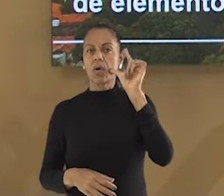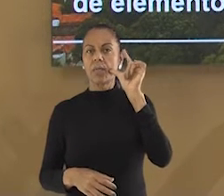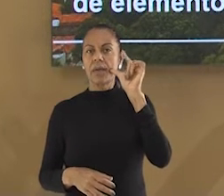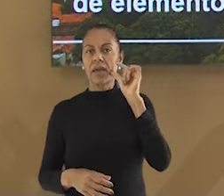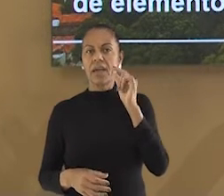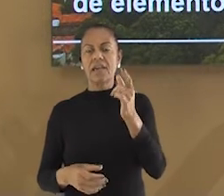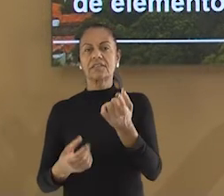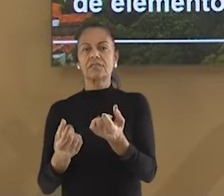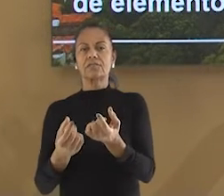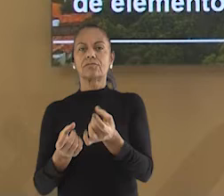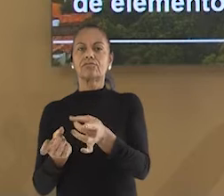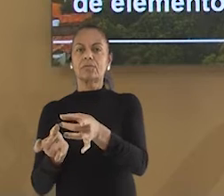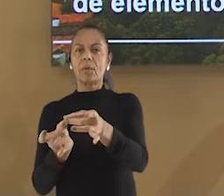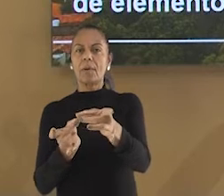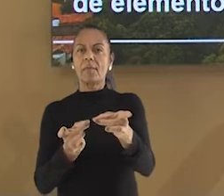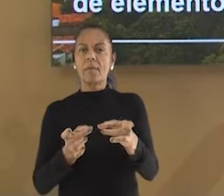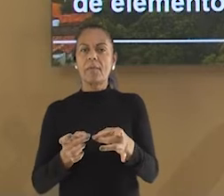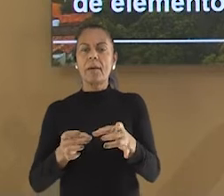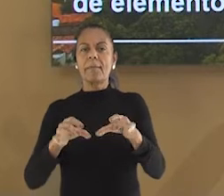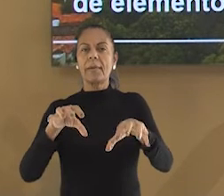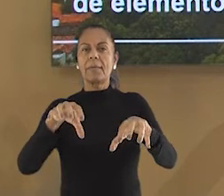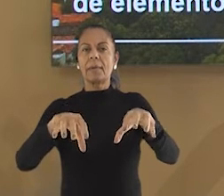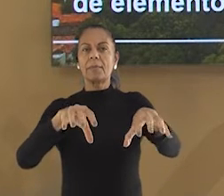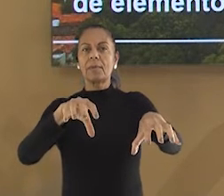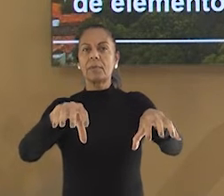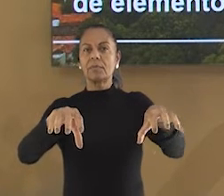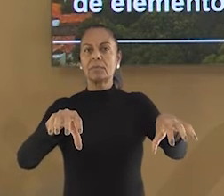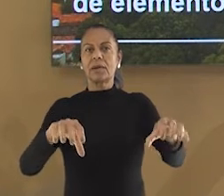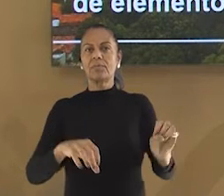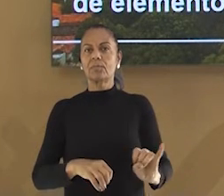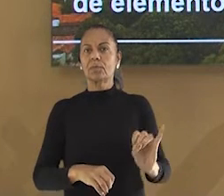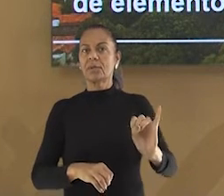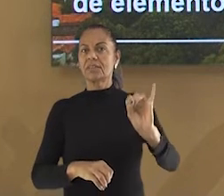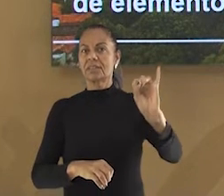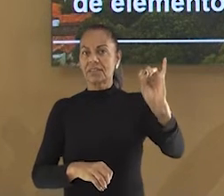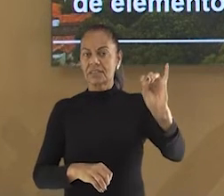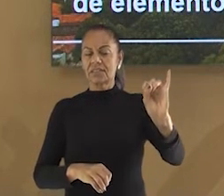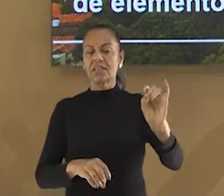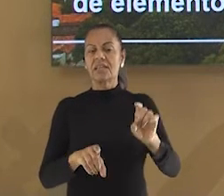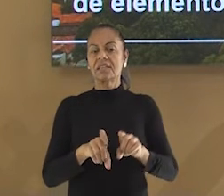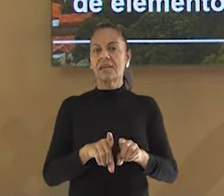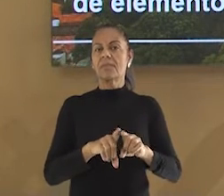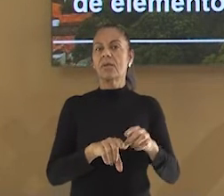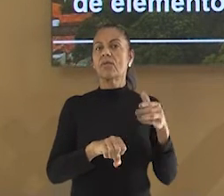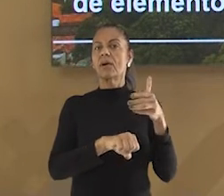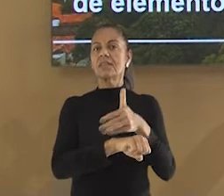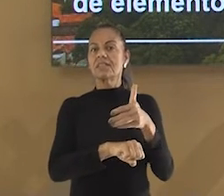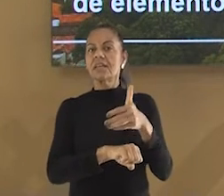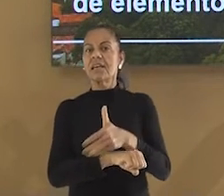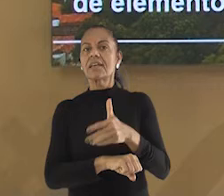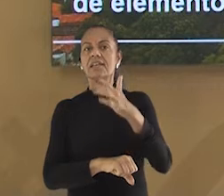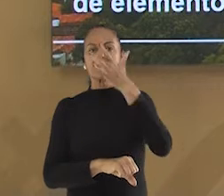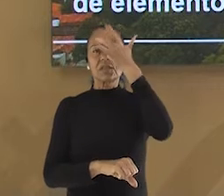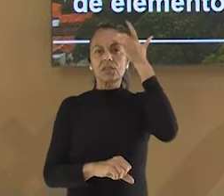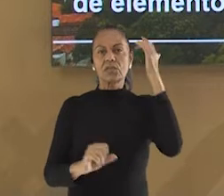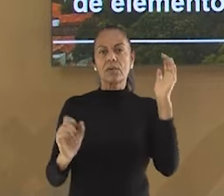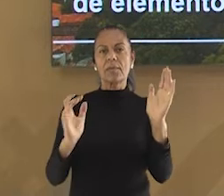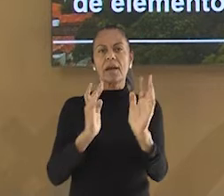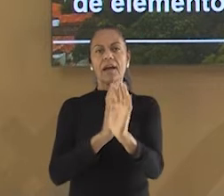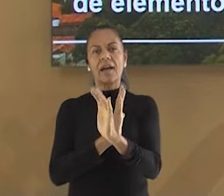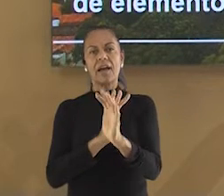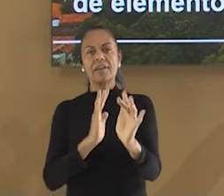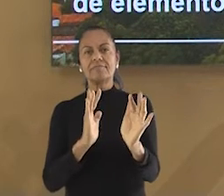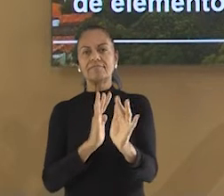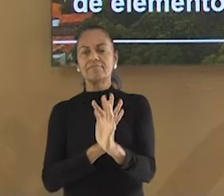aquática para que o comércio se tornasse um dos pontos mais importantes da cidade. assim como facilitou a mobilidade,